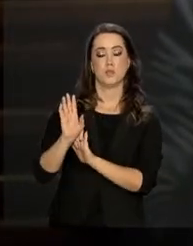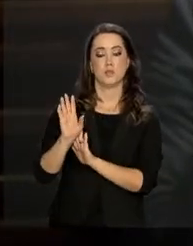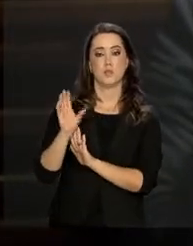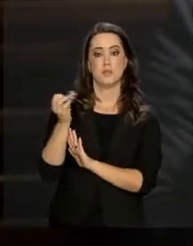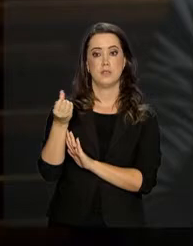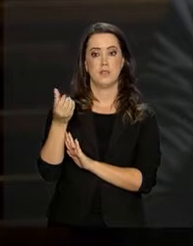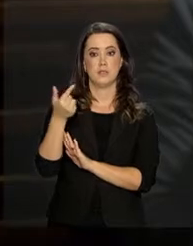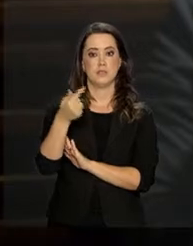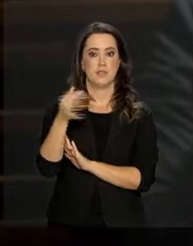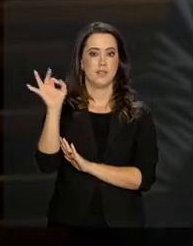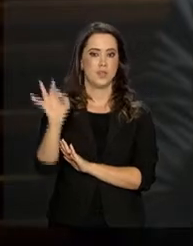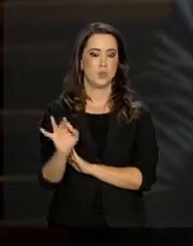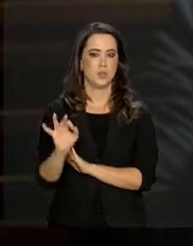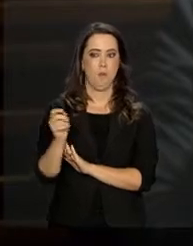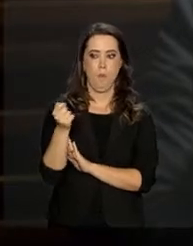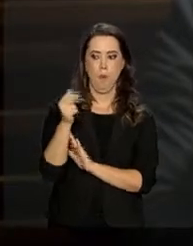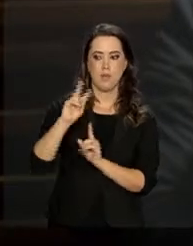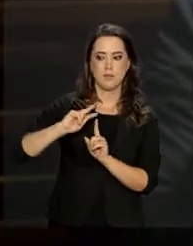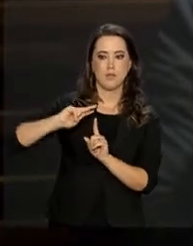quase dobrou.